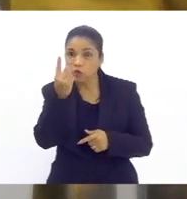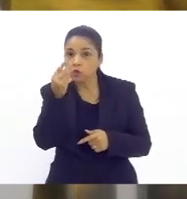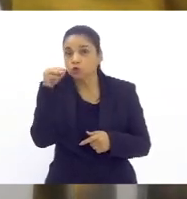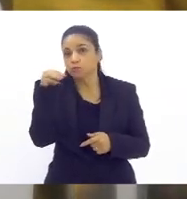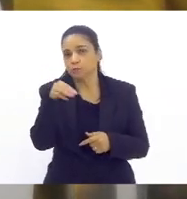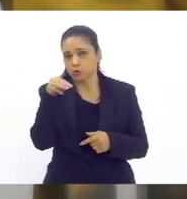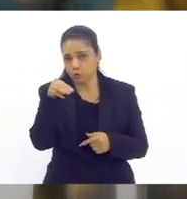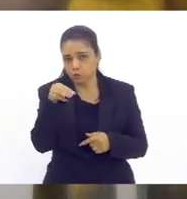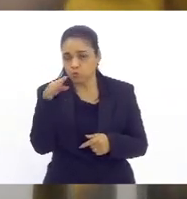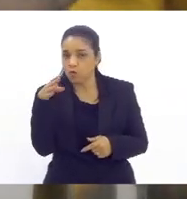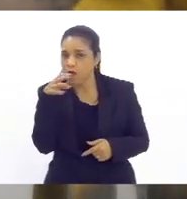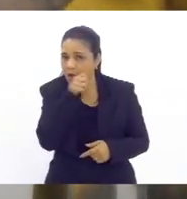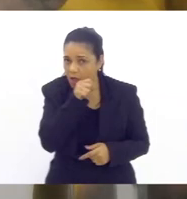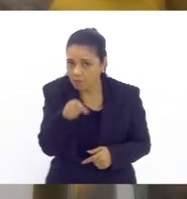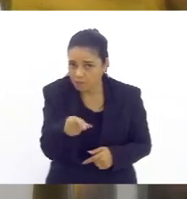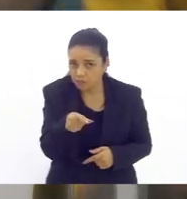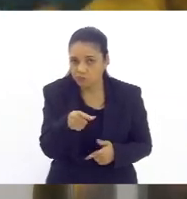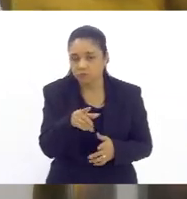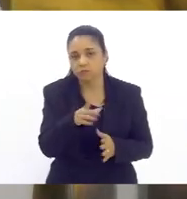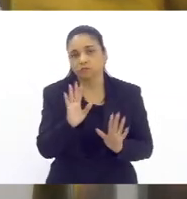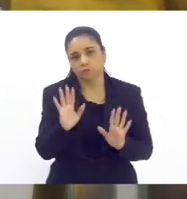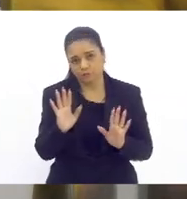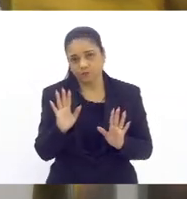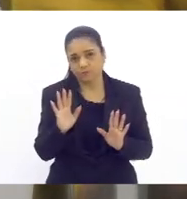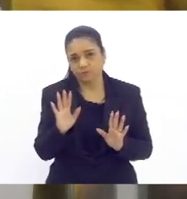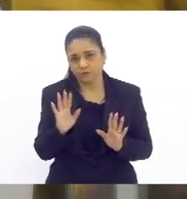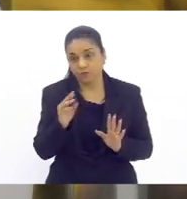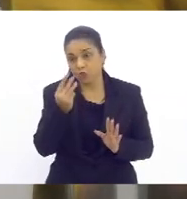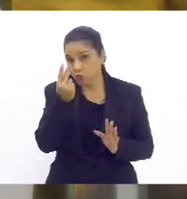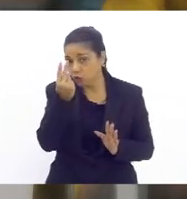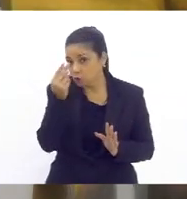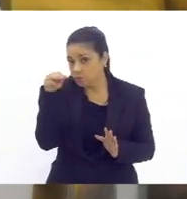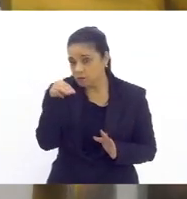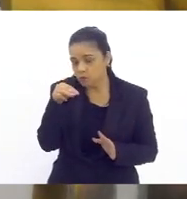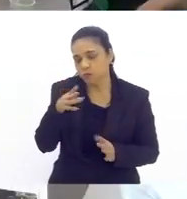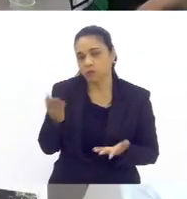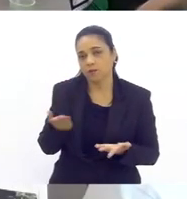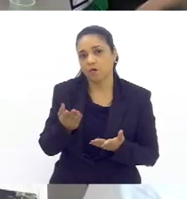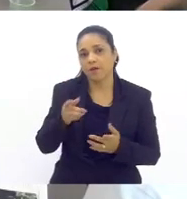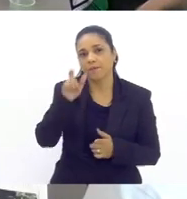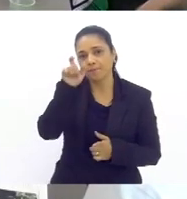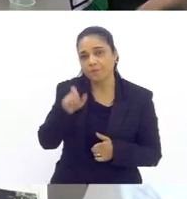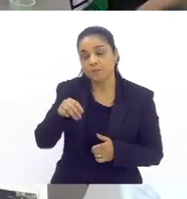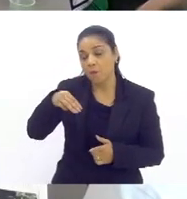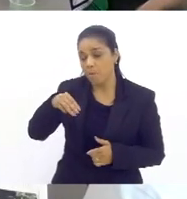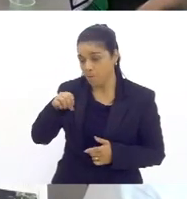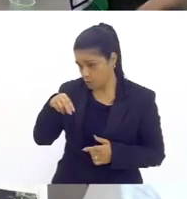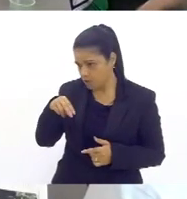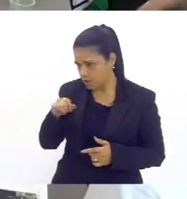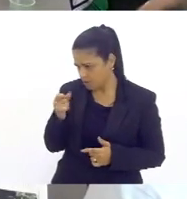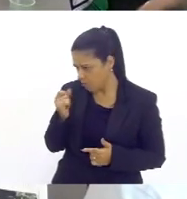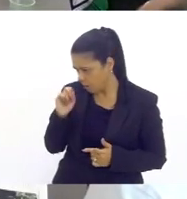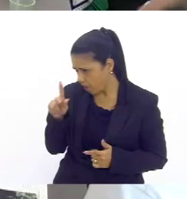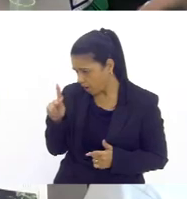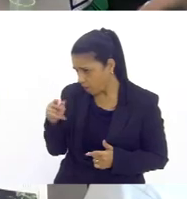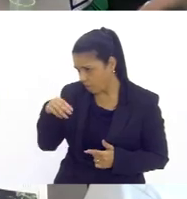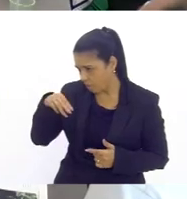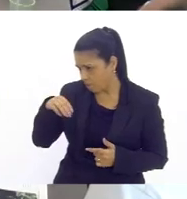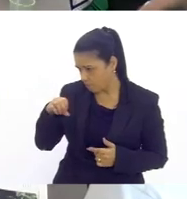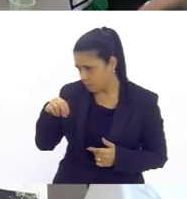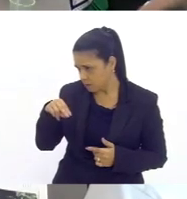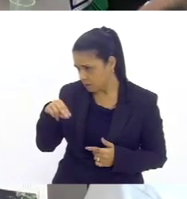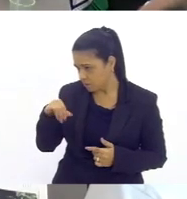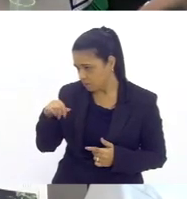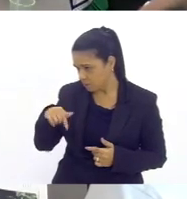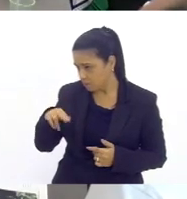minutos que é melhor falar dois minutos que não falar minuto nenhum então Monique vamos lá vou chamar aqui vou chamar